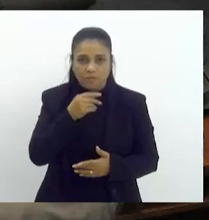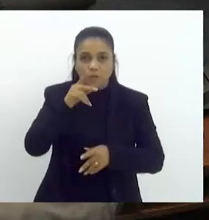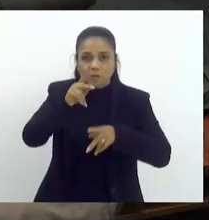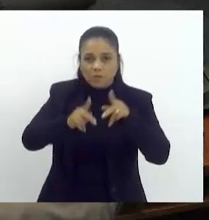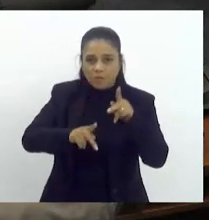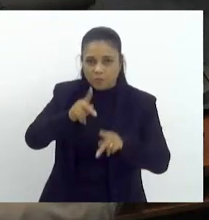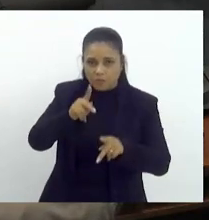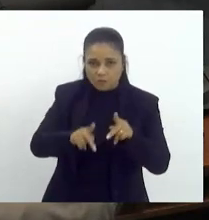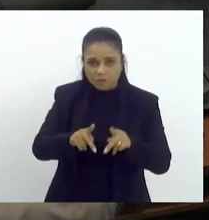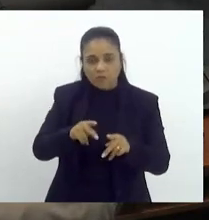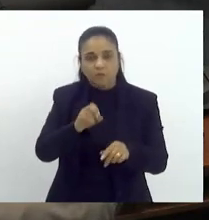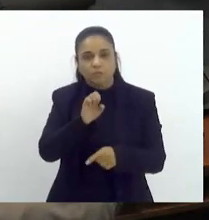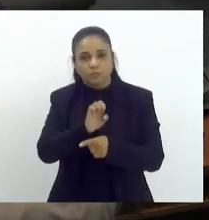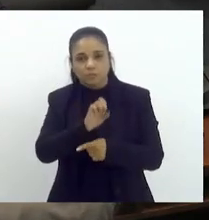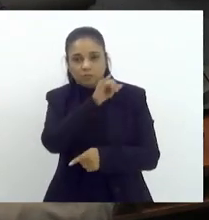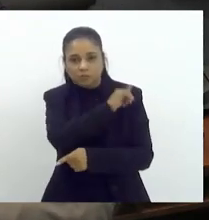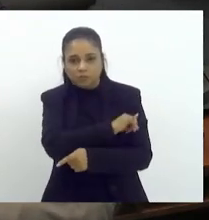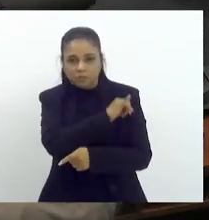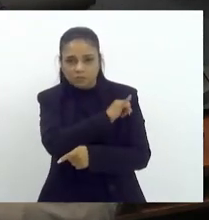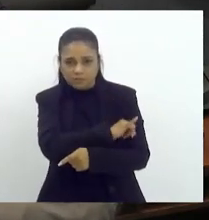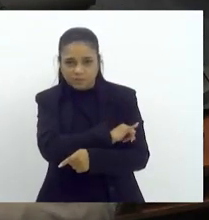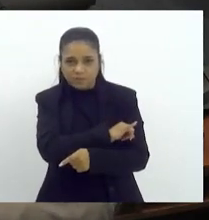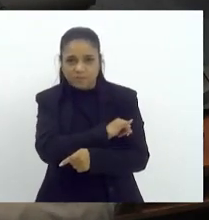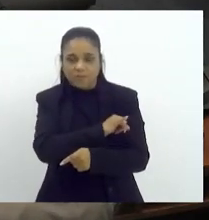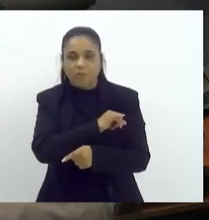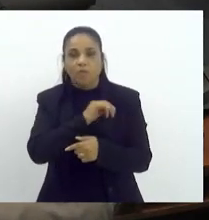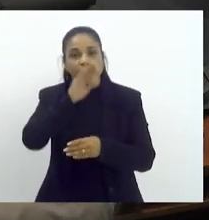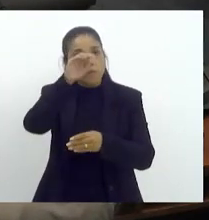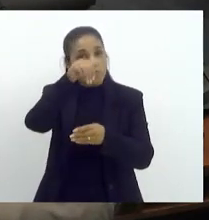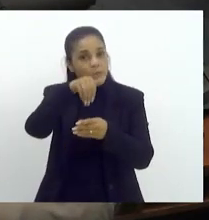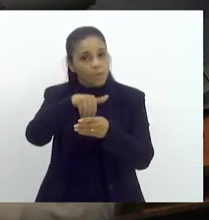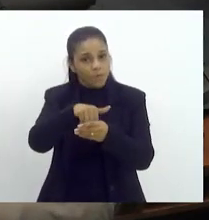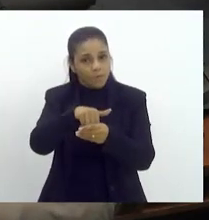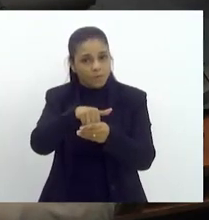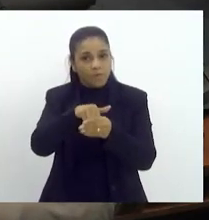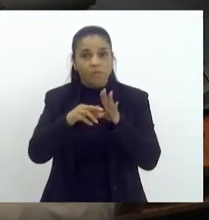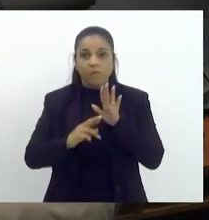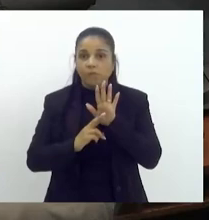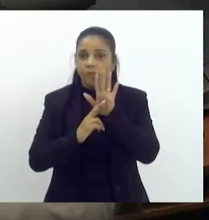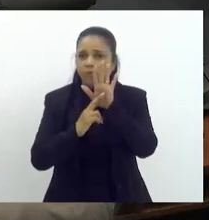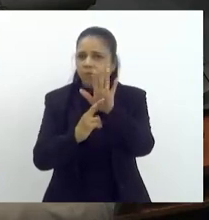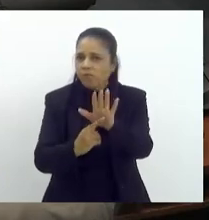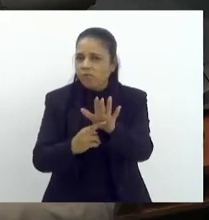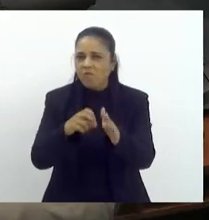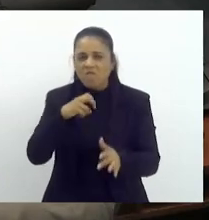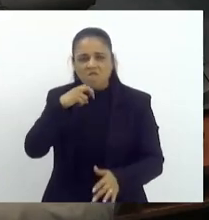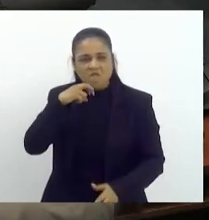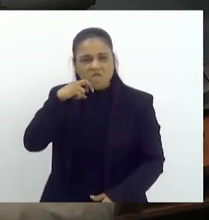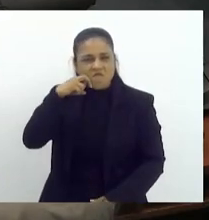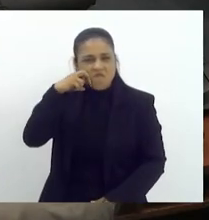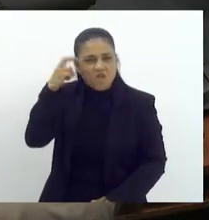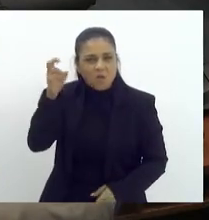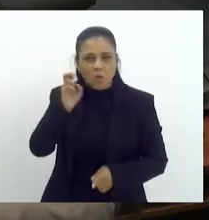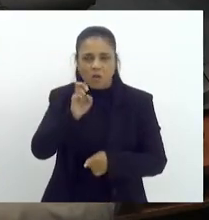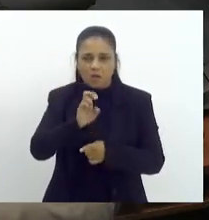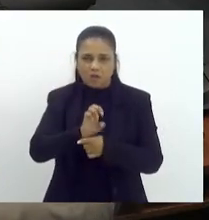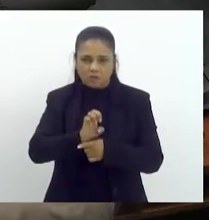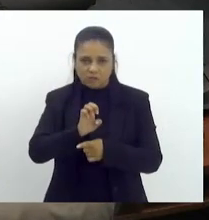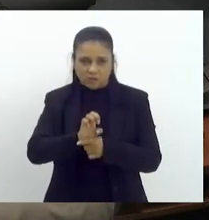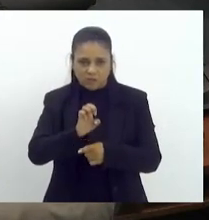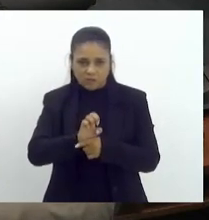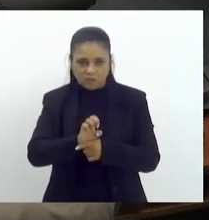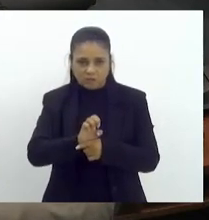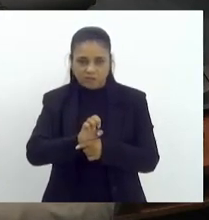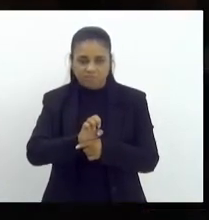estado do Rio de Janeiro que nós acabamos de votar representa uma vergonha para o estado no mesmo momento